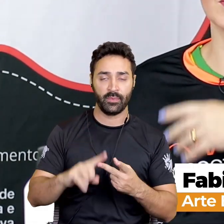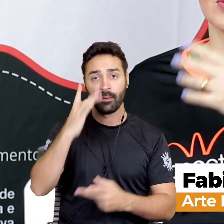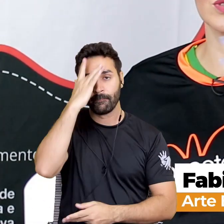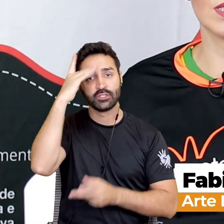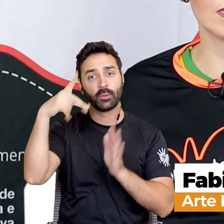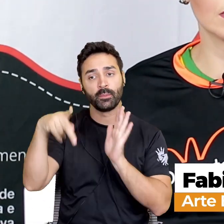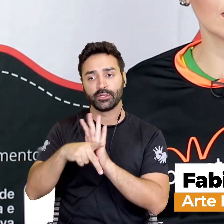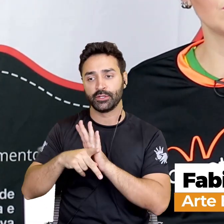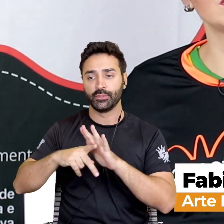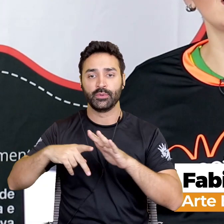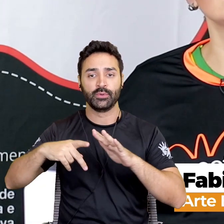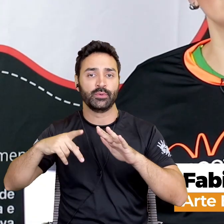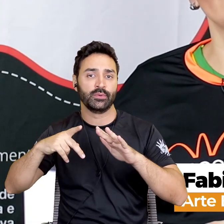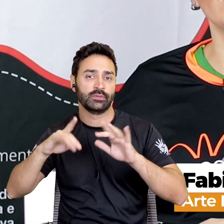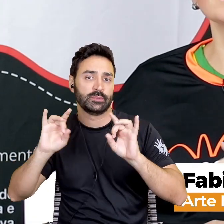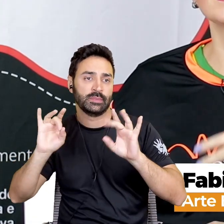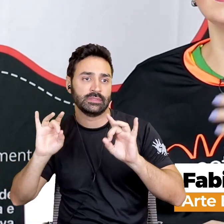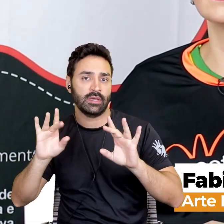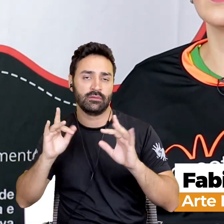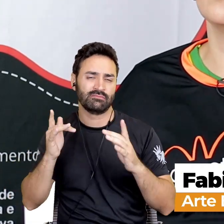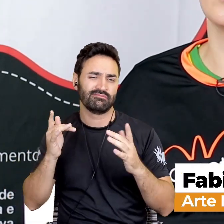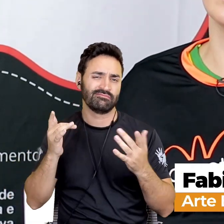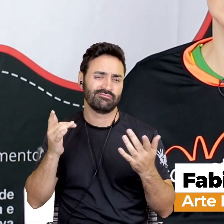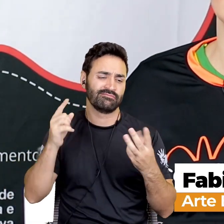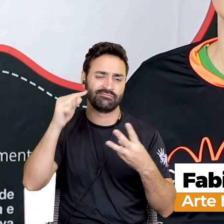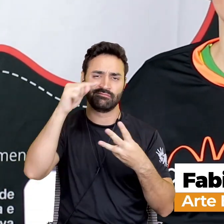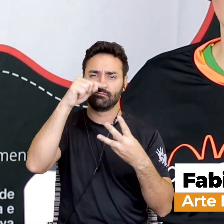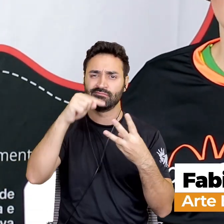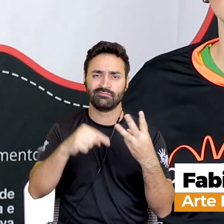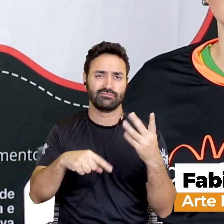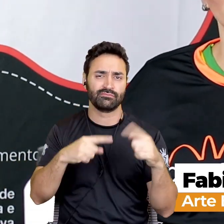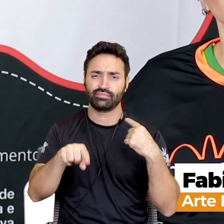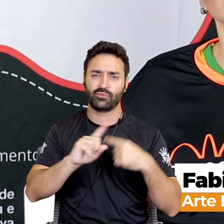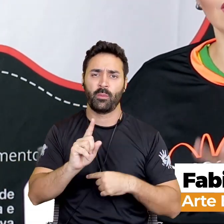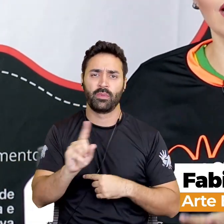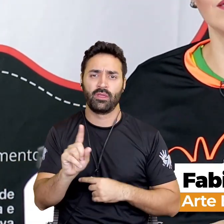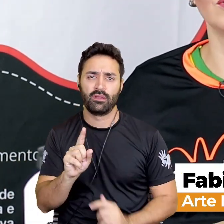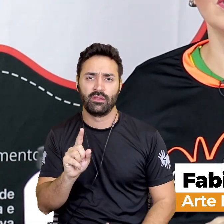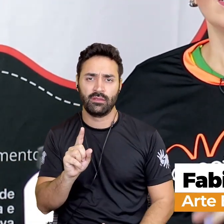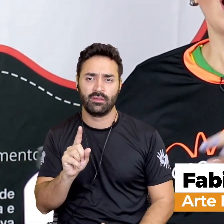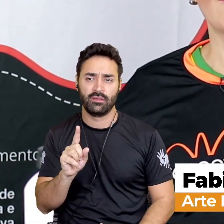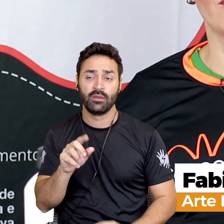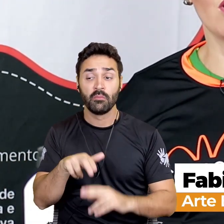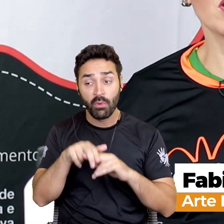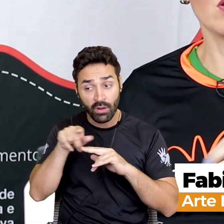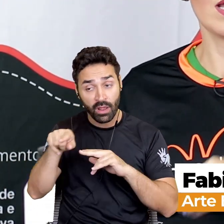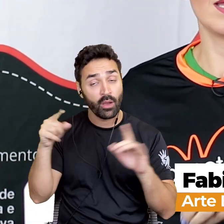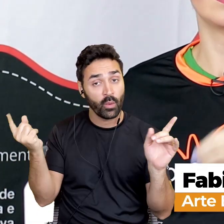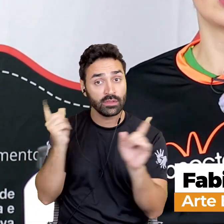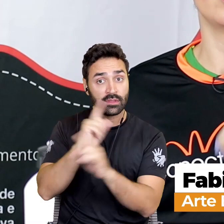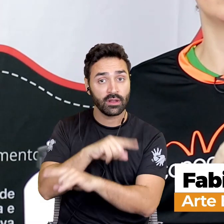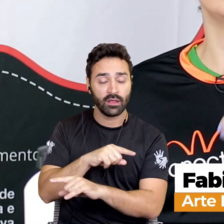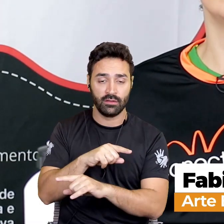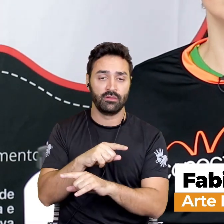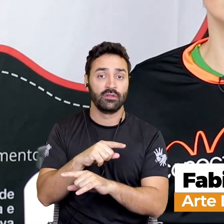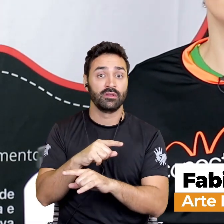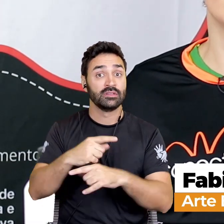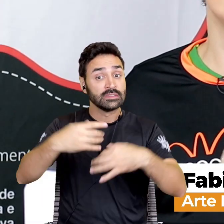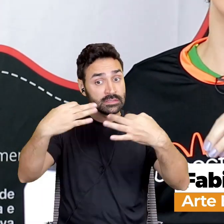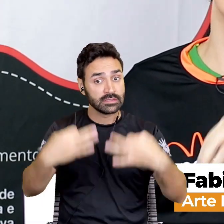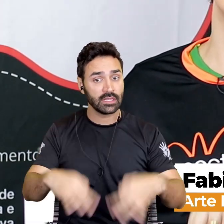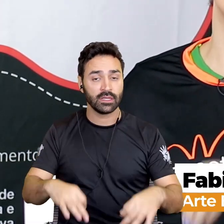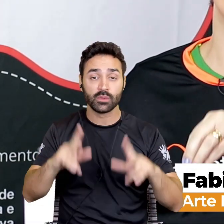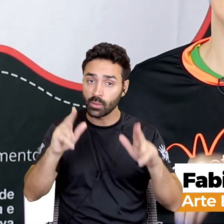especiais, pessoas com necessidades especiais, são formas que eles não gostam de ser chamadas, então é o contrário. A forma correta, de acordo inclusive